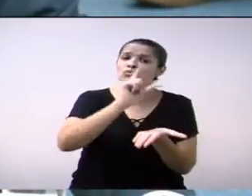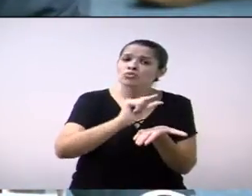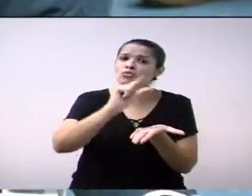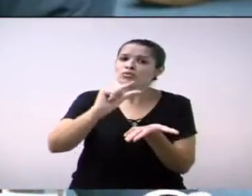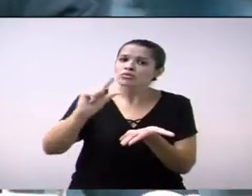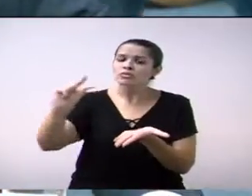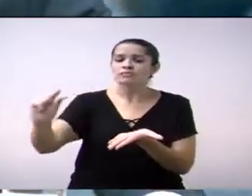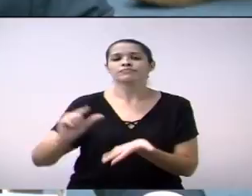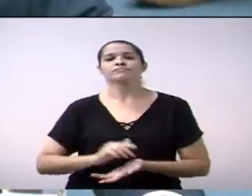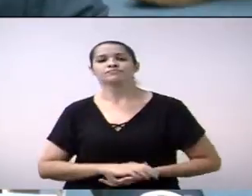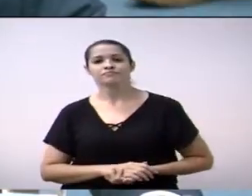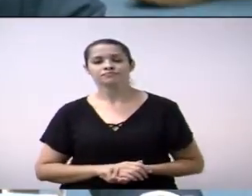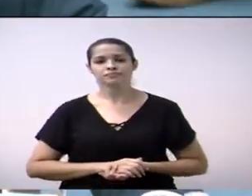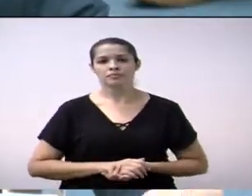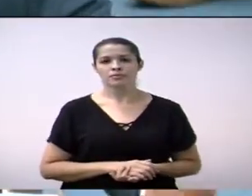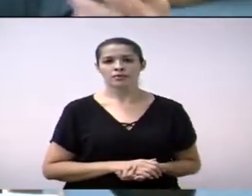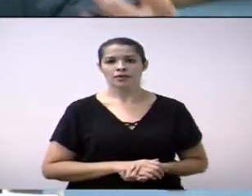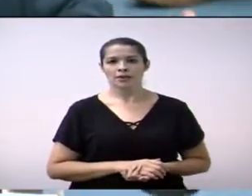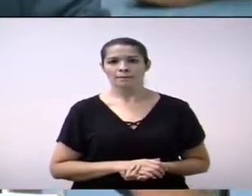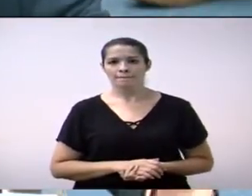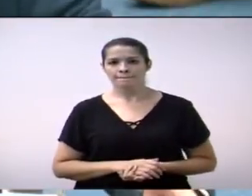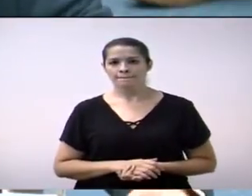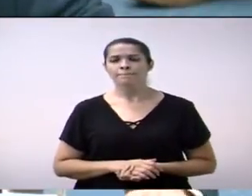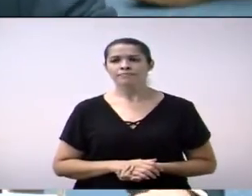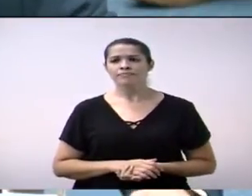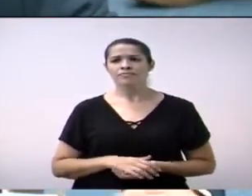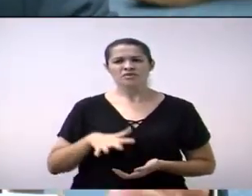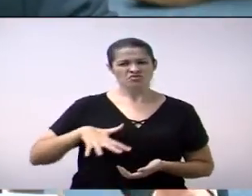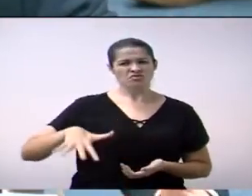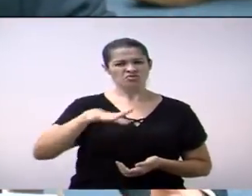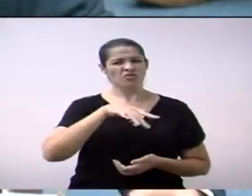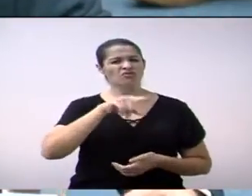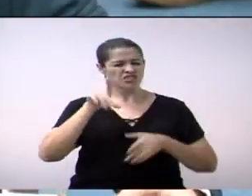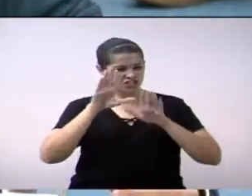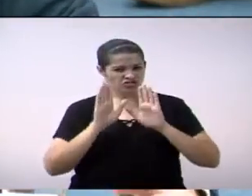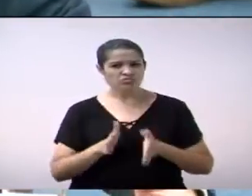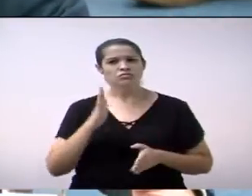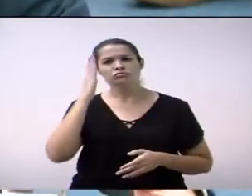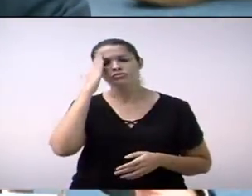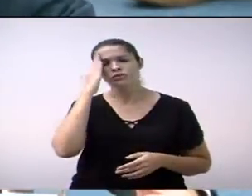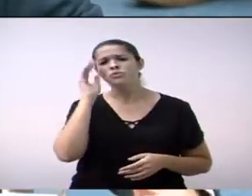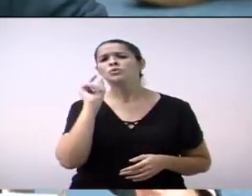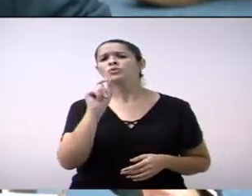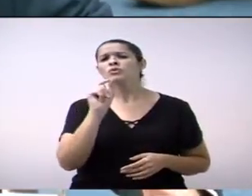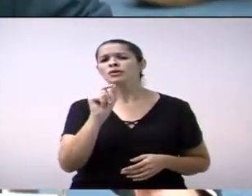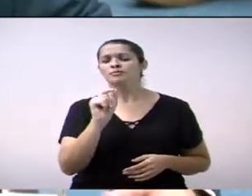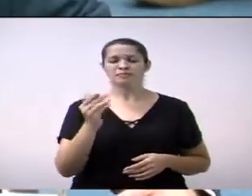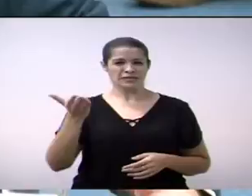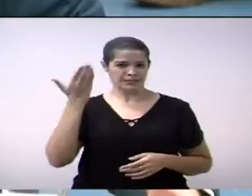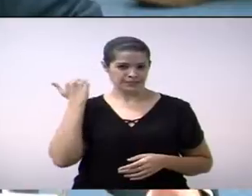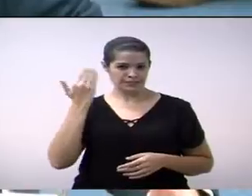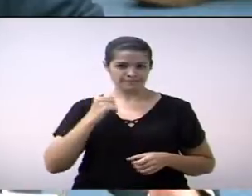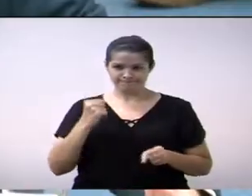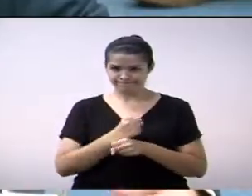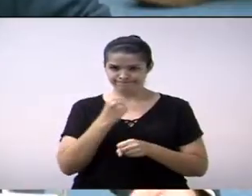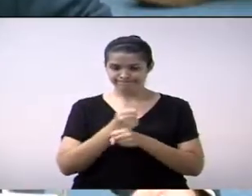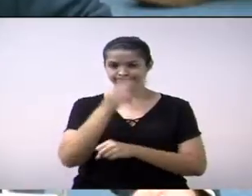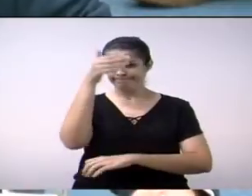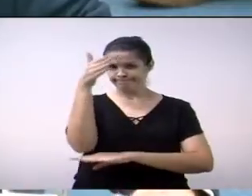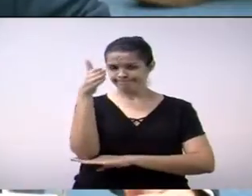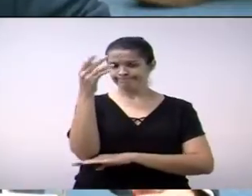chamado Golden Tulip. E todos os fundos são de previdência, têm que ser aplicados e que tenha